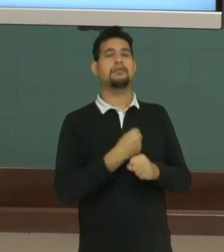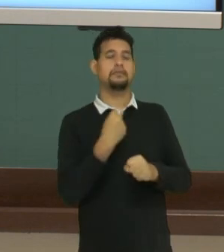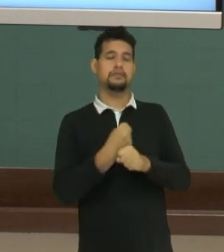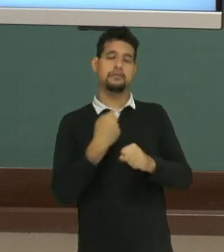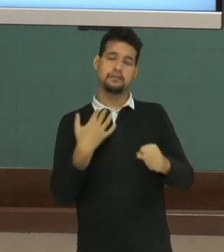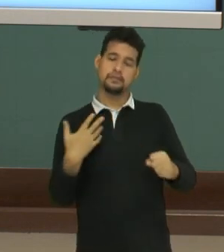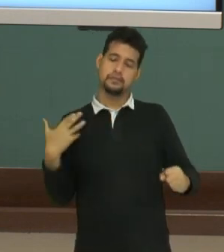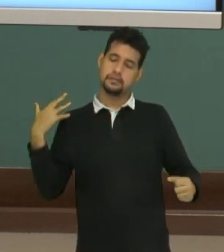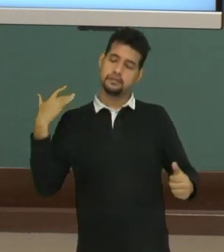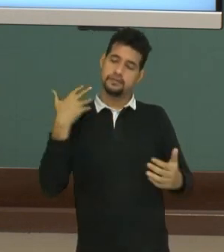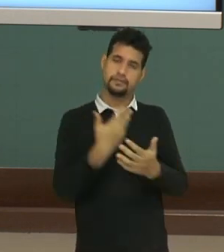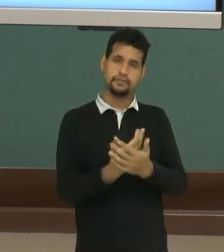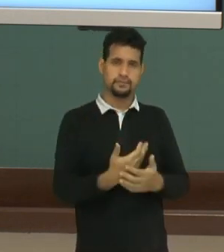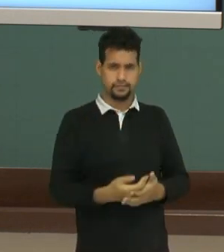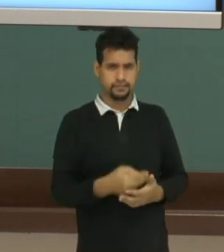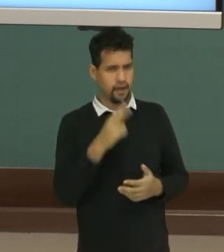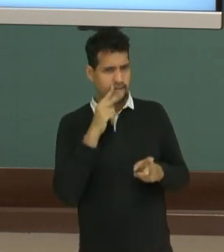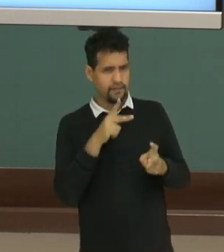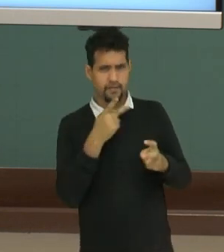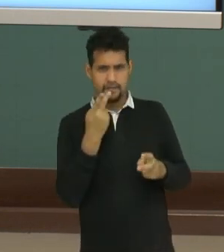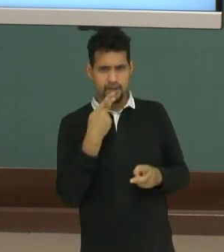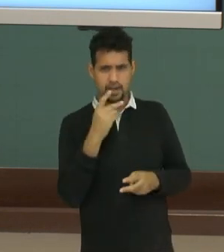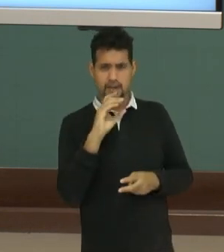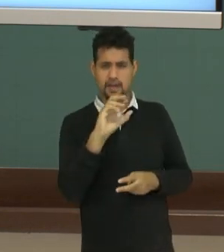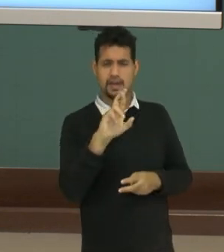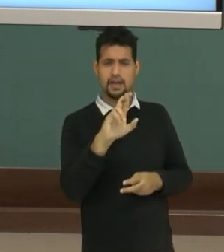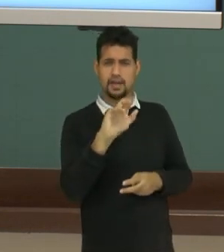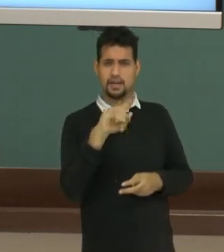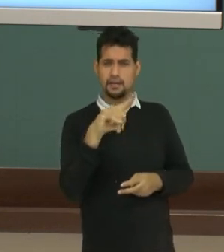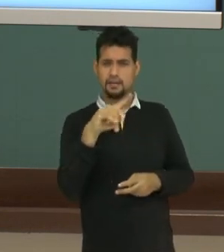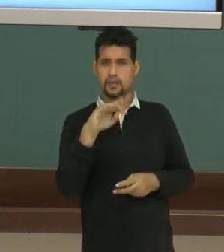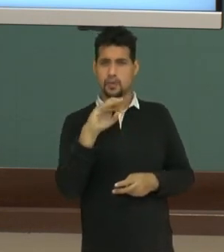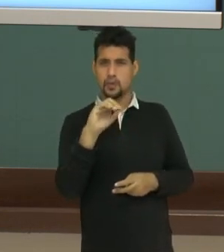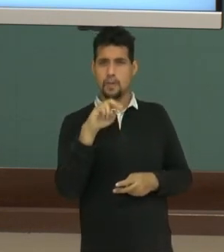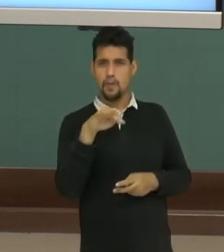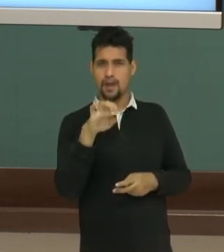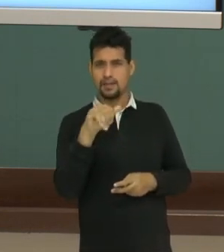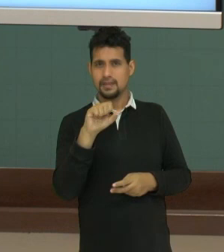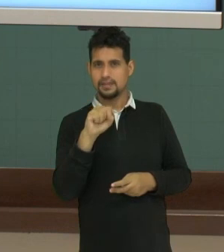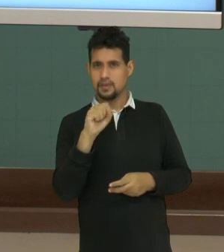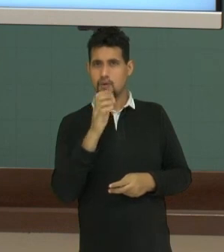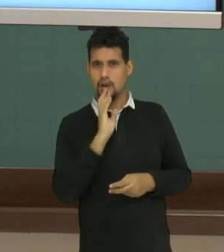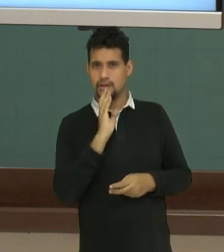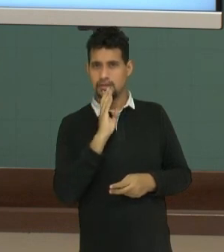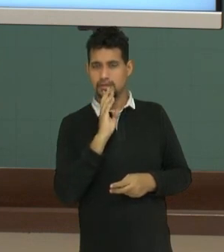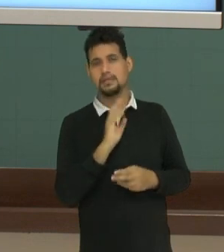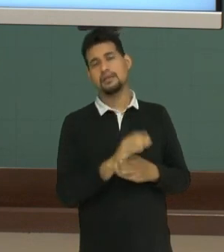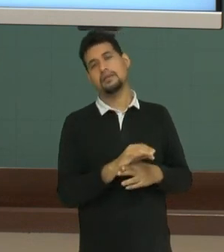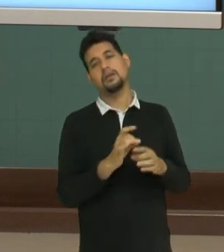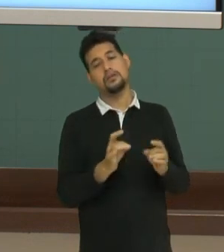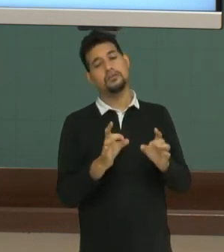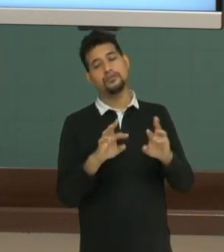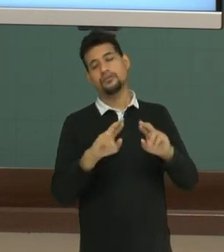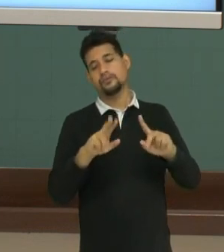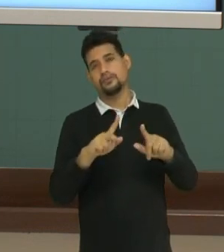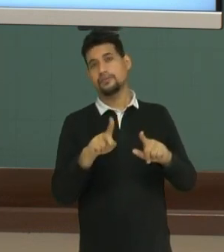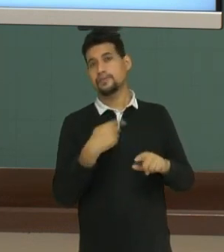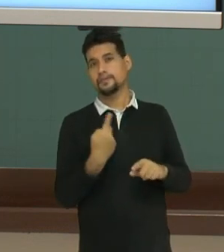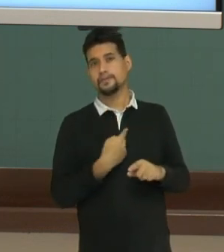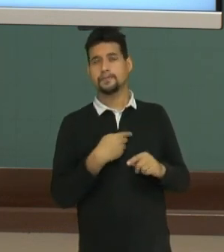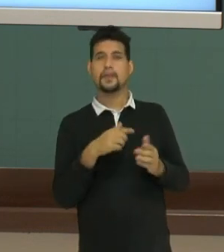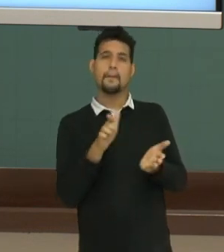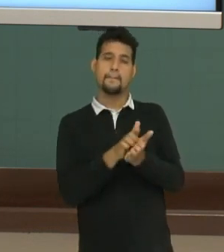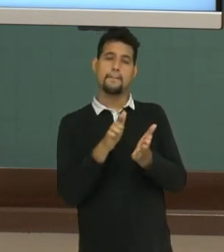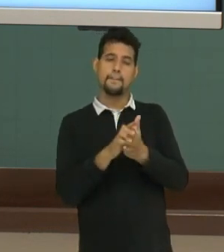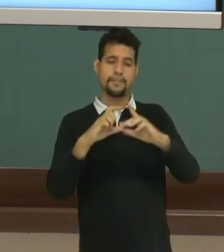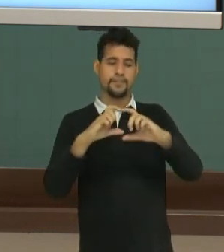anos. Vocês já tinham ouvido falar sobre criptomoedas? Apesar de serem moedas digitais, diferentes das nossas cédulas de